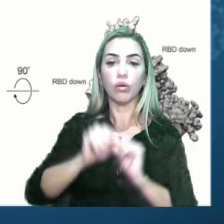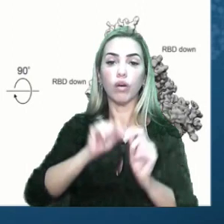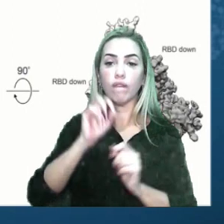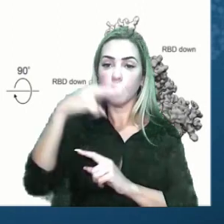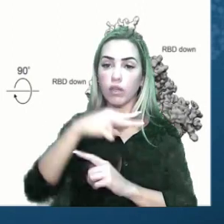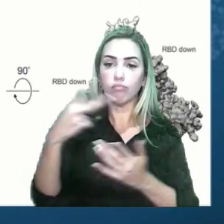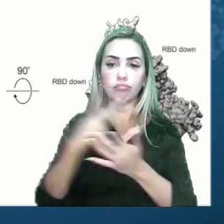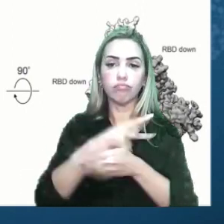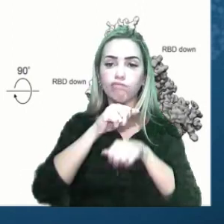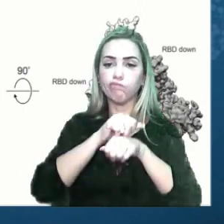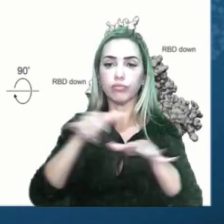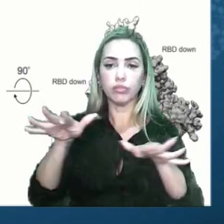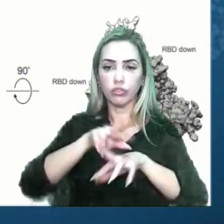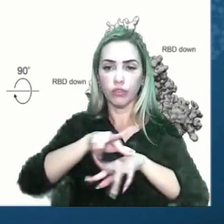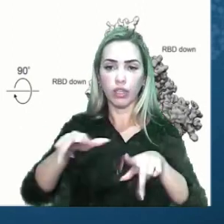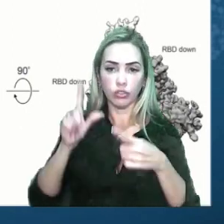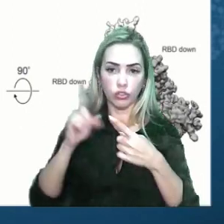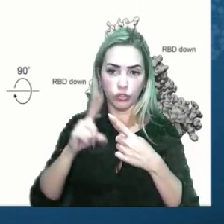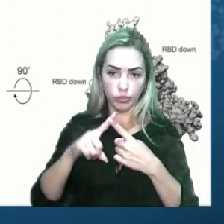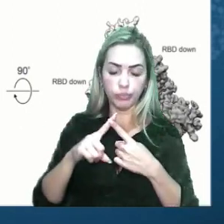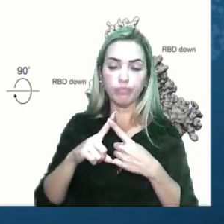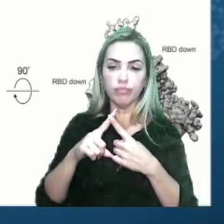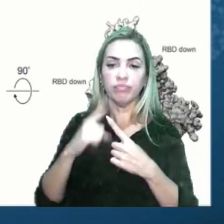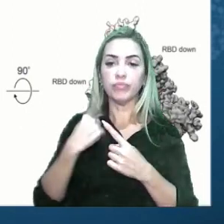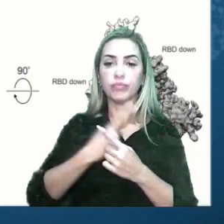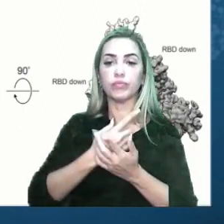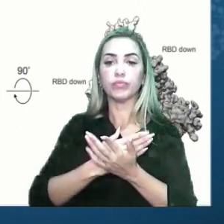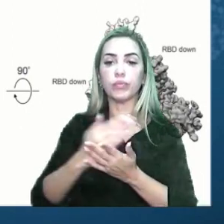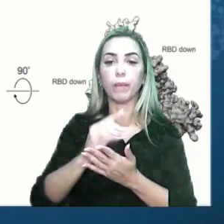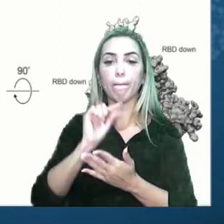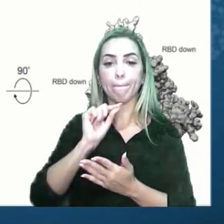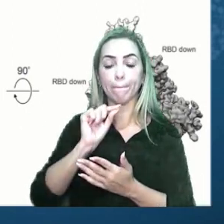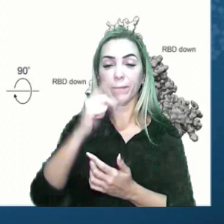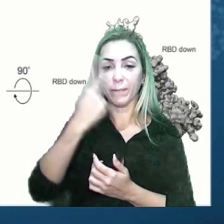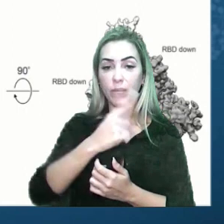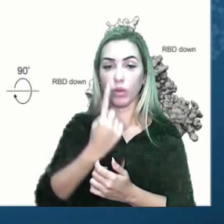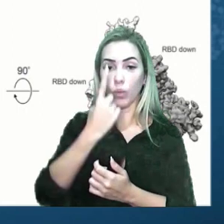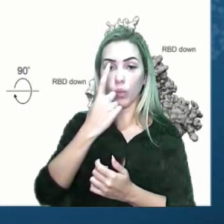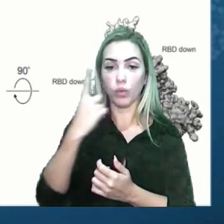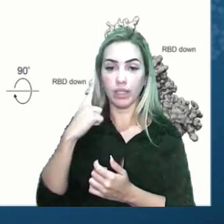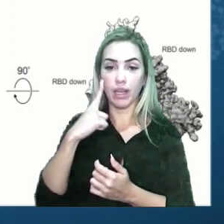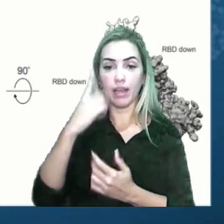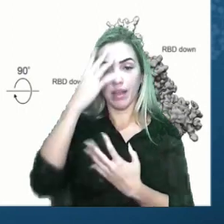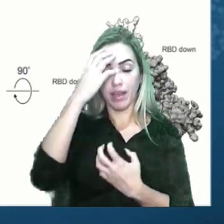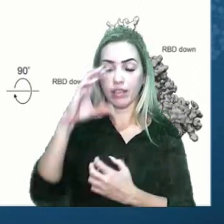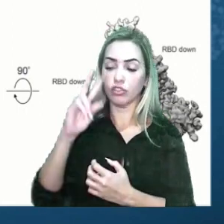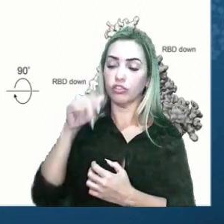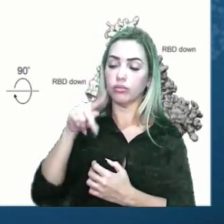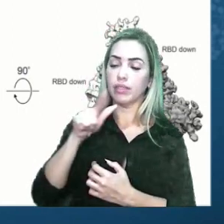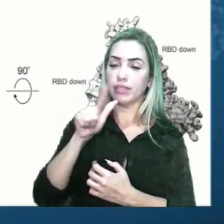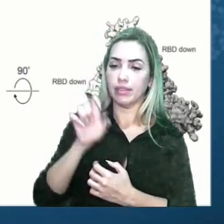muitas espécies, e nós começamos com uma que afeta chimpanzés.